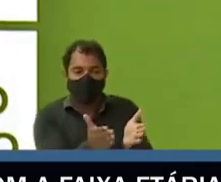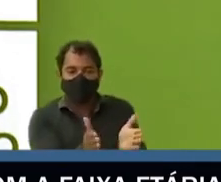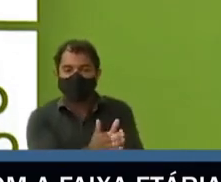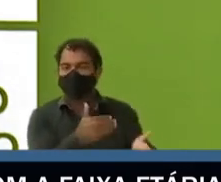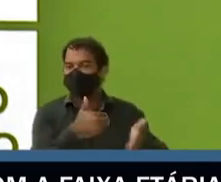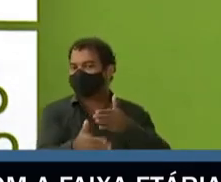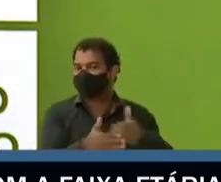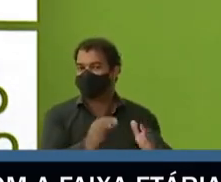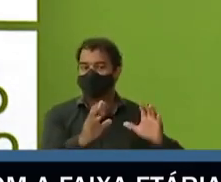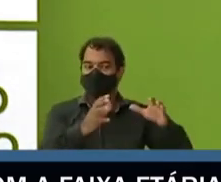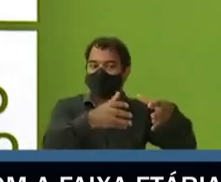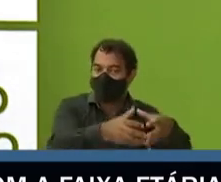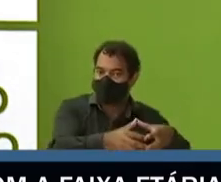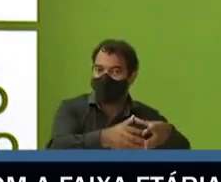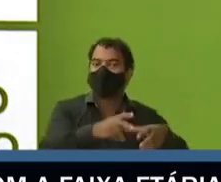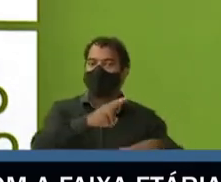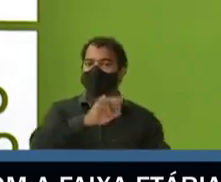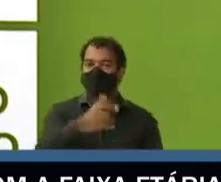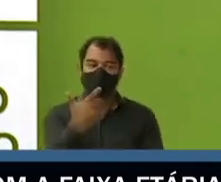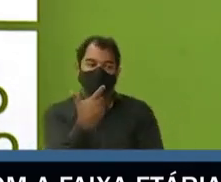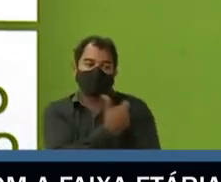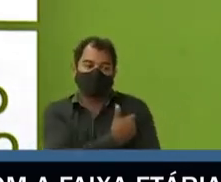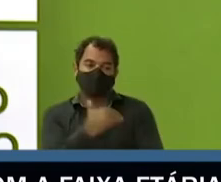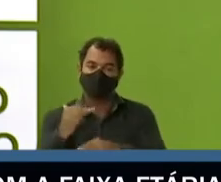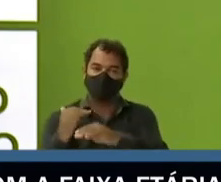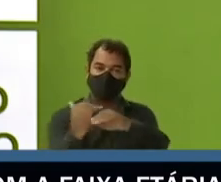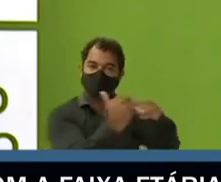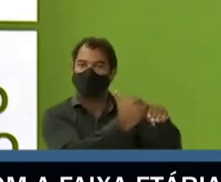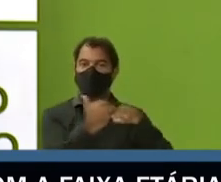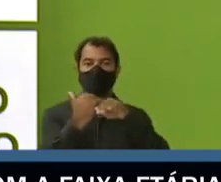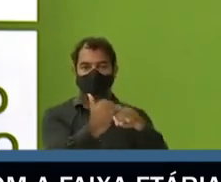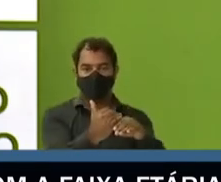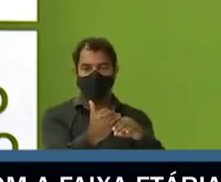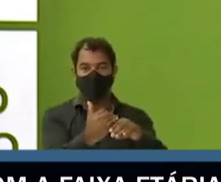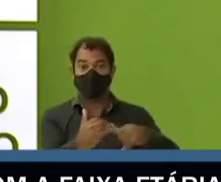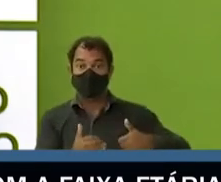tratamento também equânime, vacinar a partir da idade.